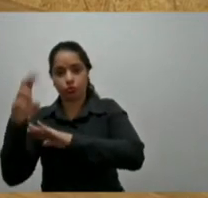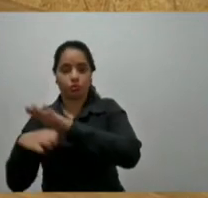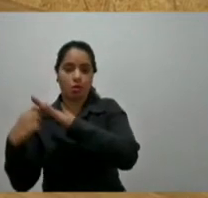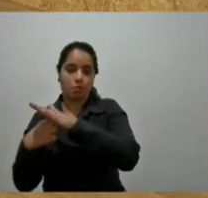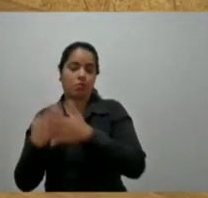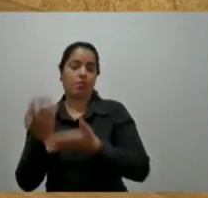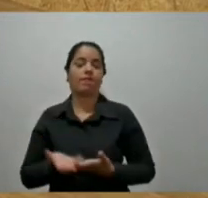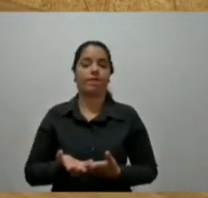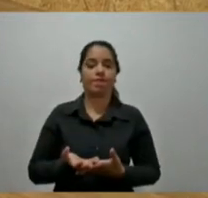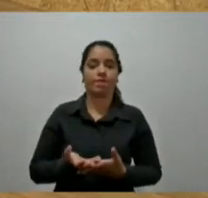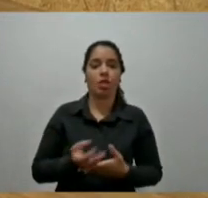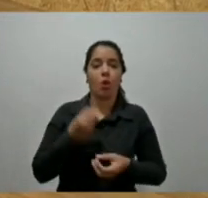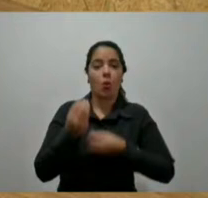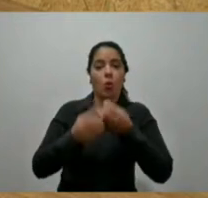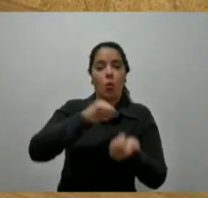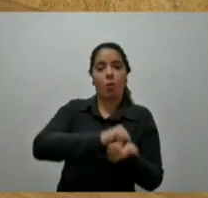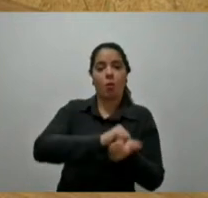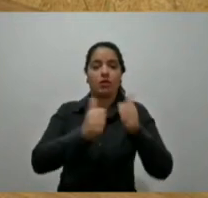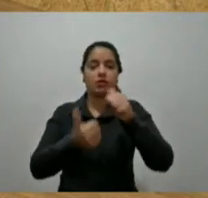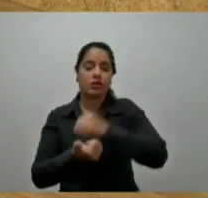ser mais rápida?